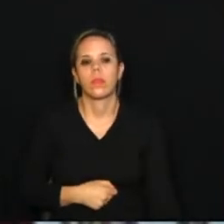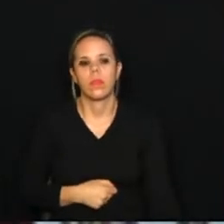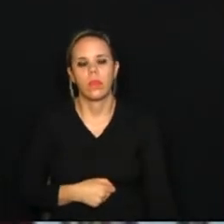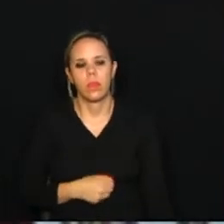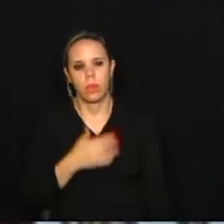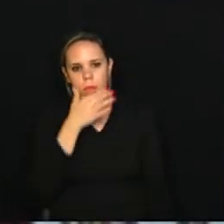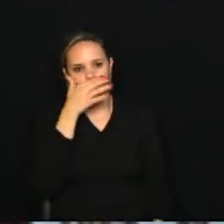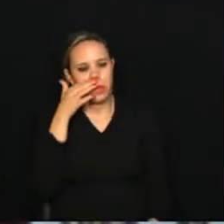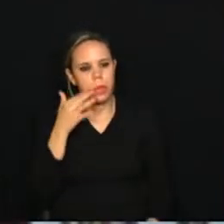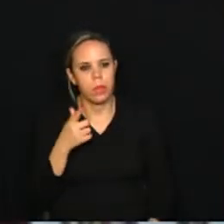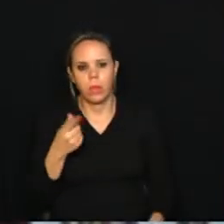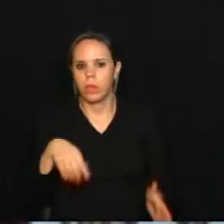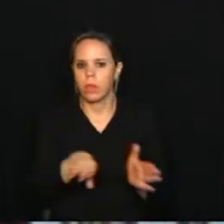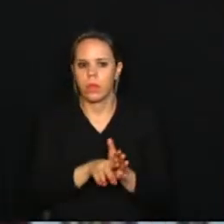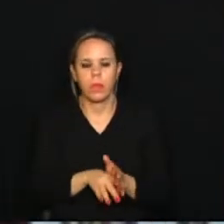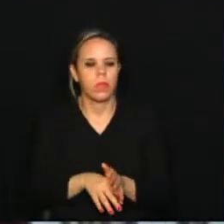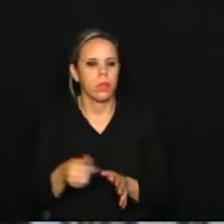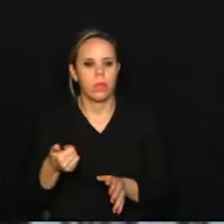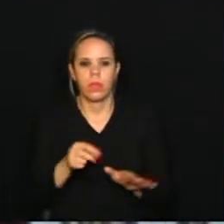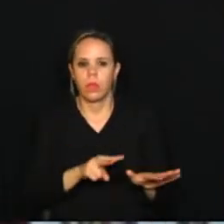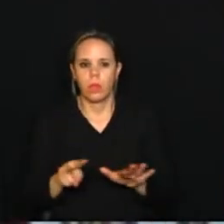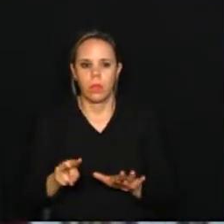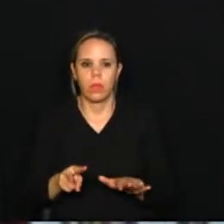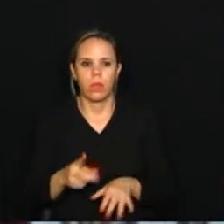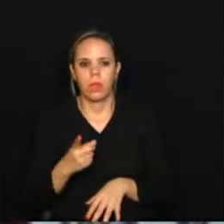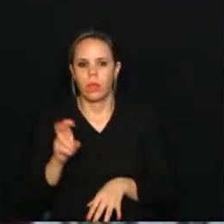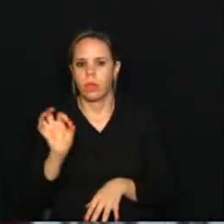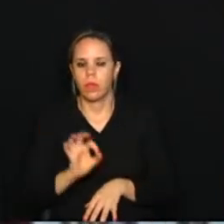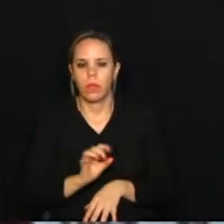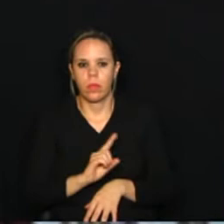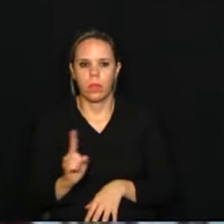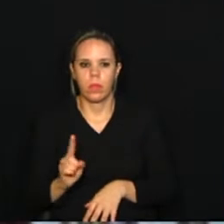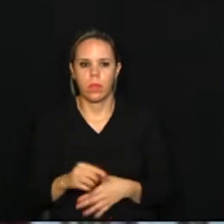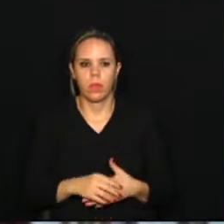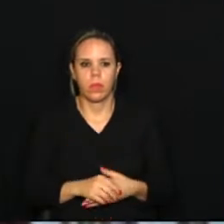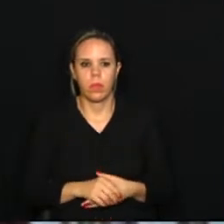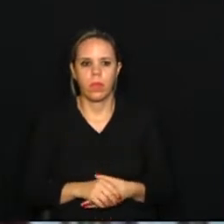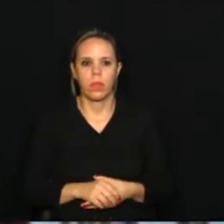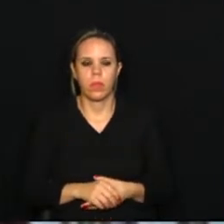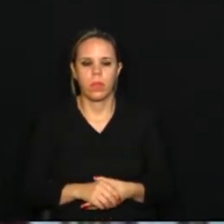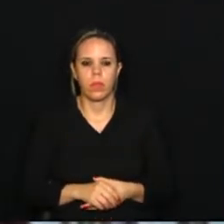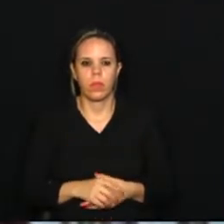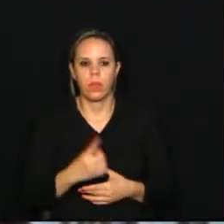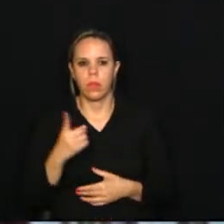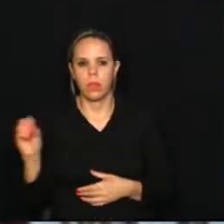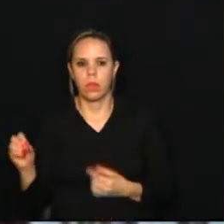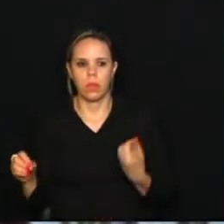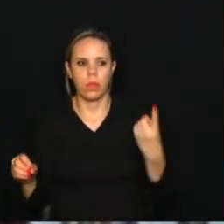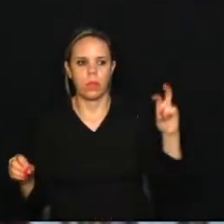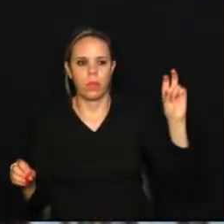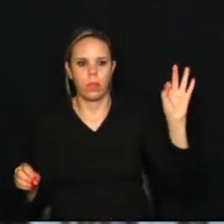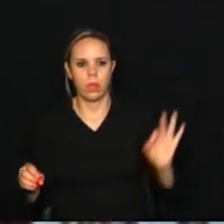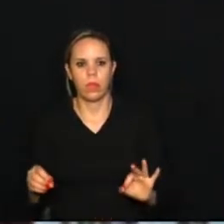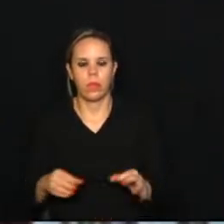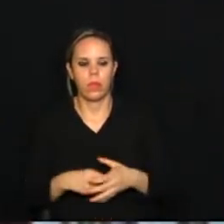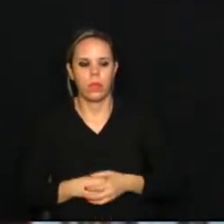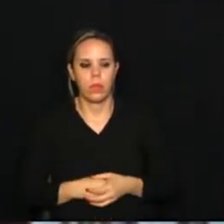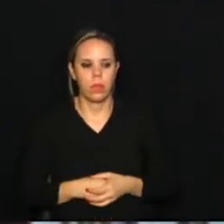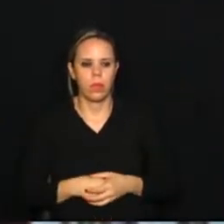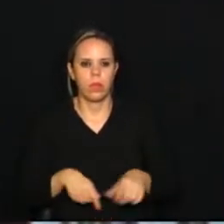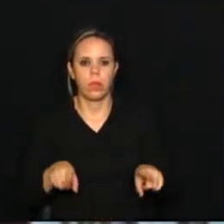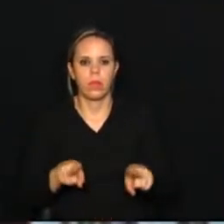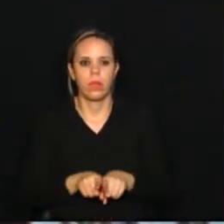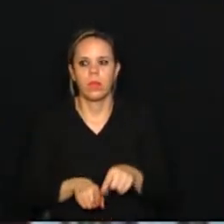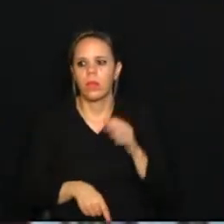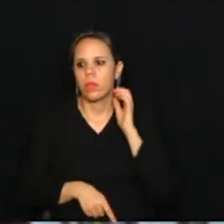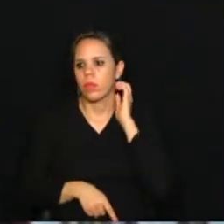Ela não chegou na primeira semana a 15%, né? Ficou entre 10% e 15%. Também